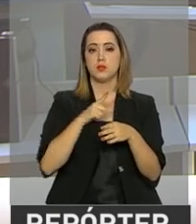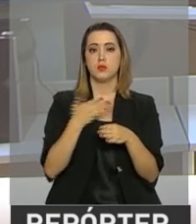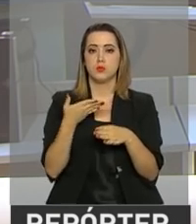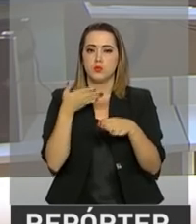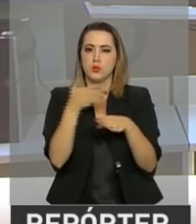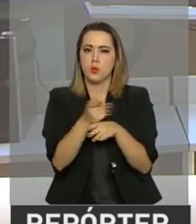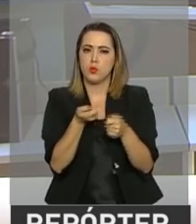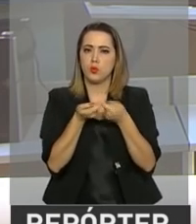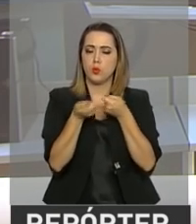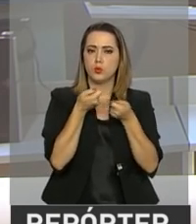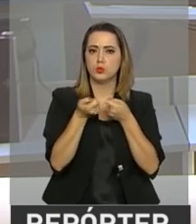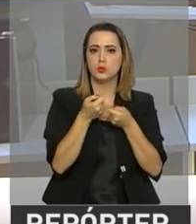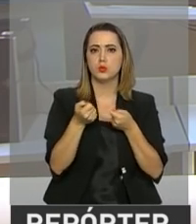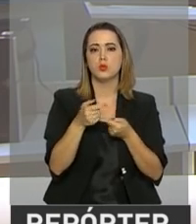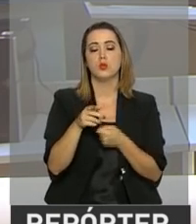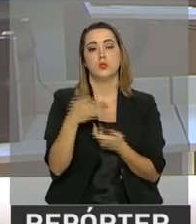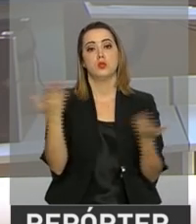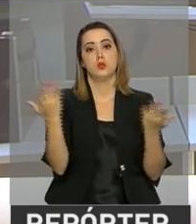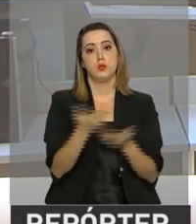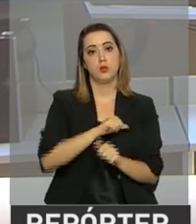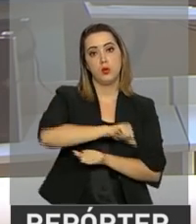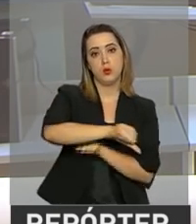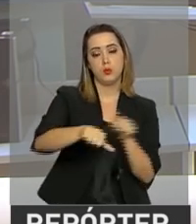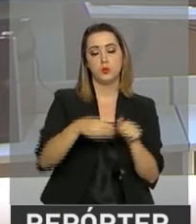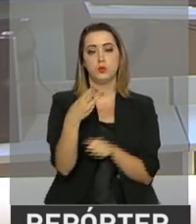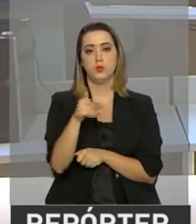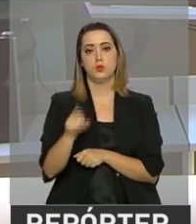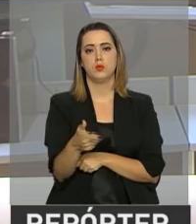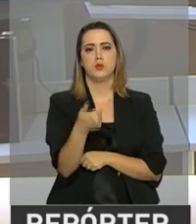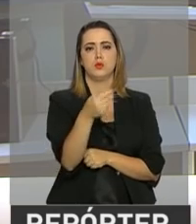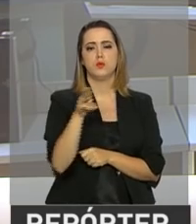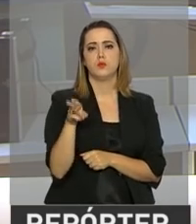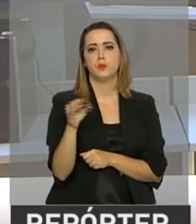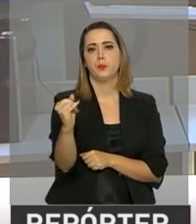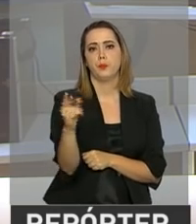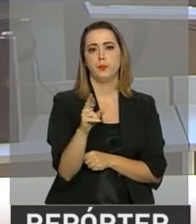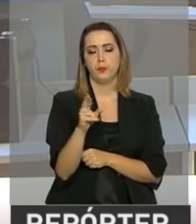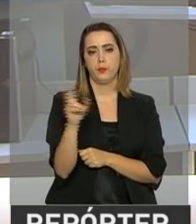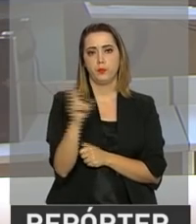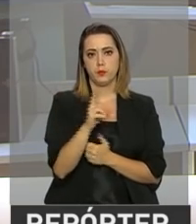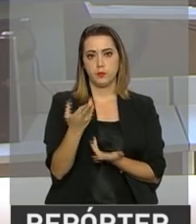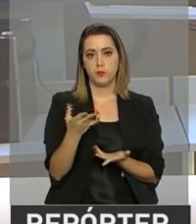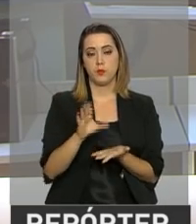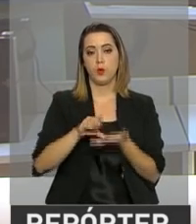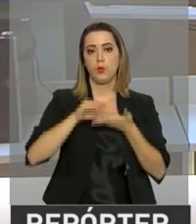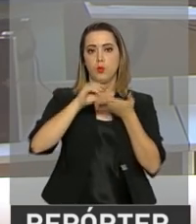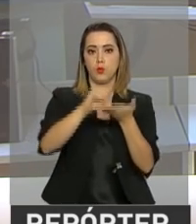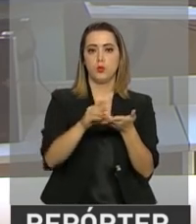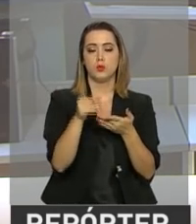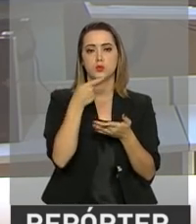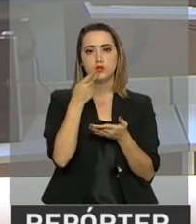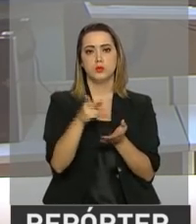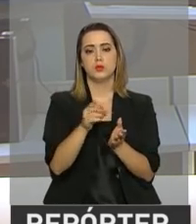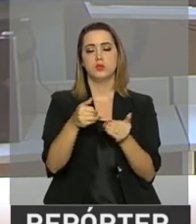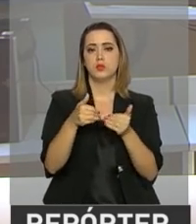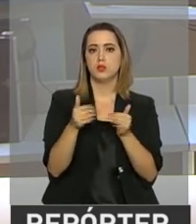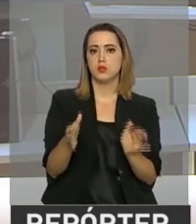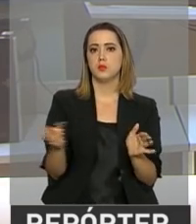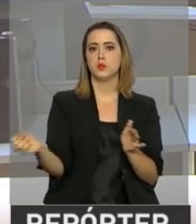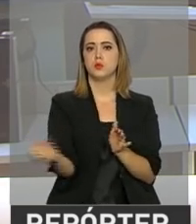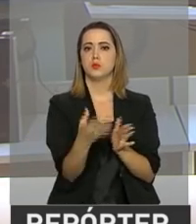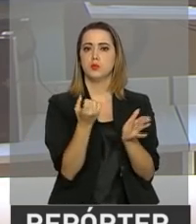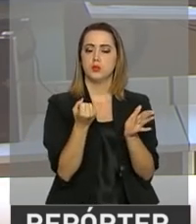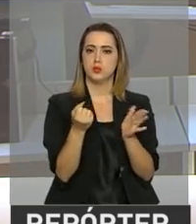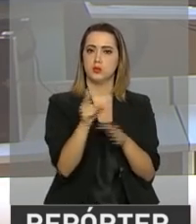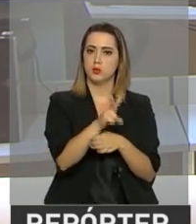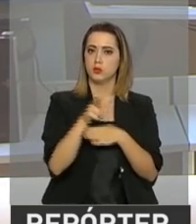ajuste de 2,8 bilhões de reais para 3,7 bilhões segundo o conselho a reabertura para novos